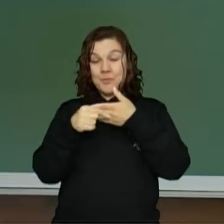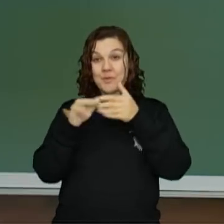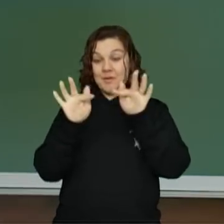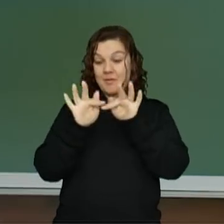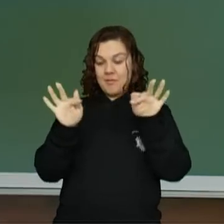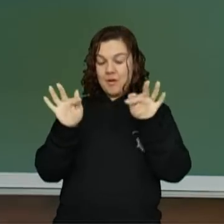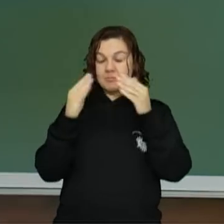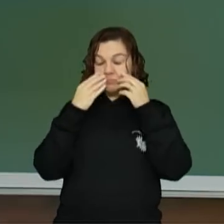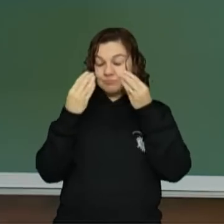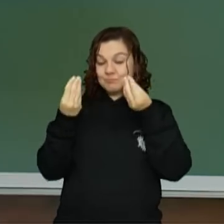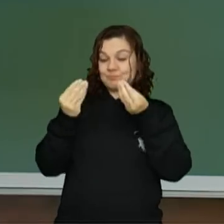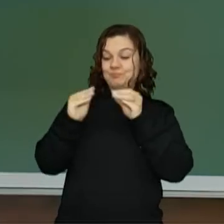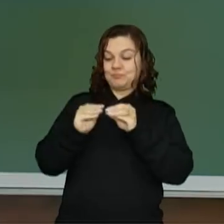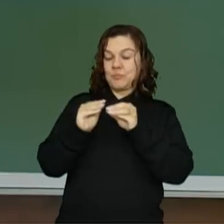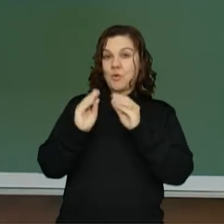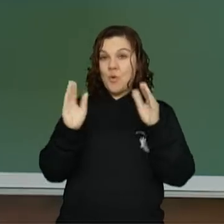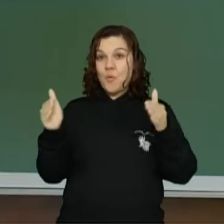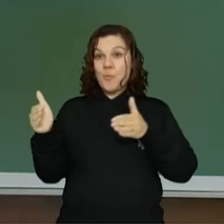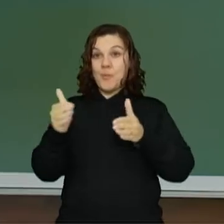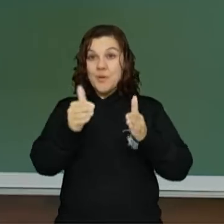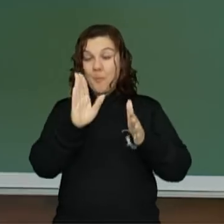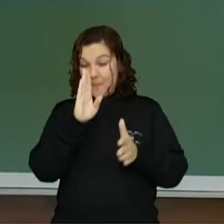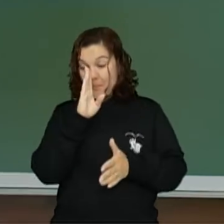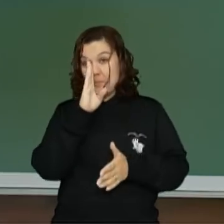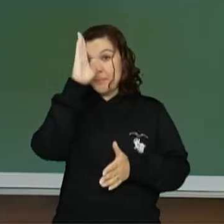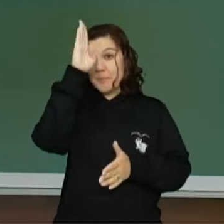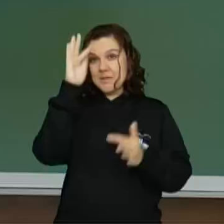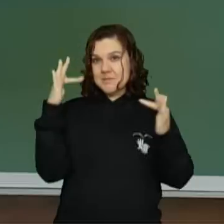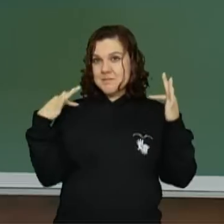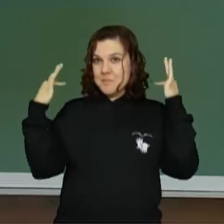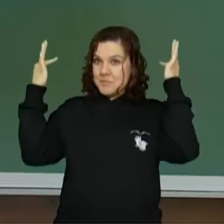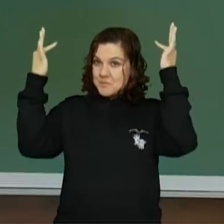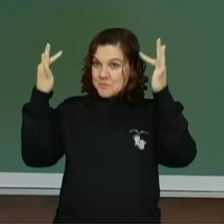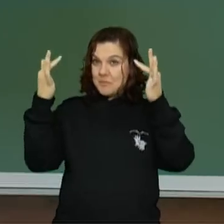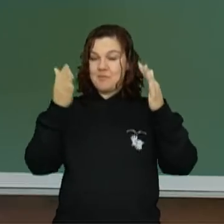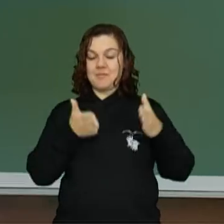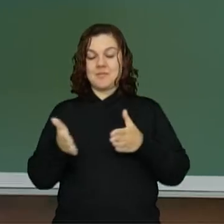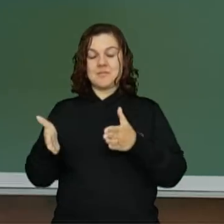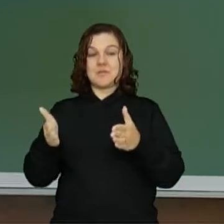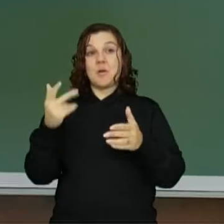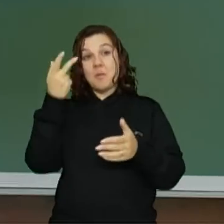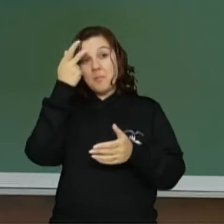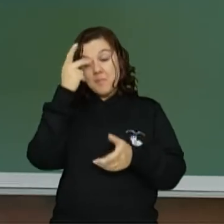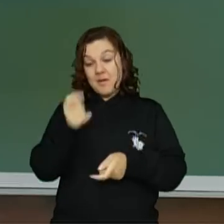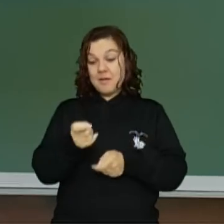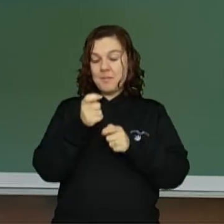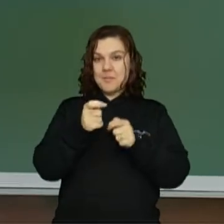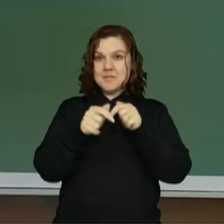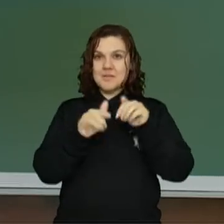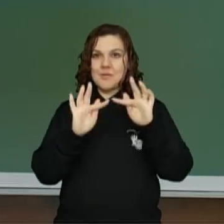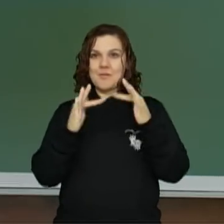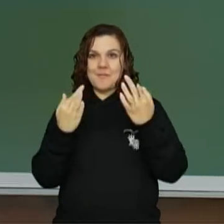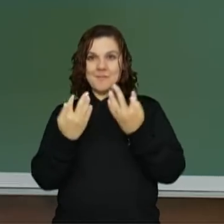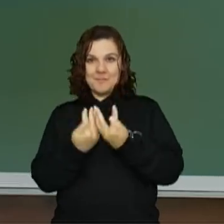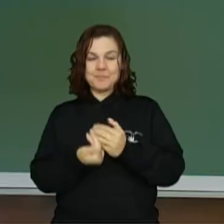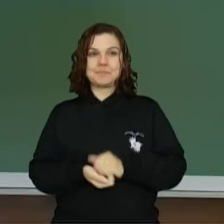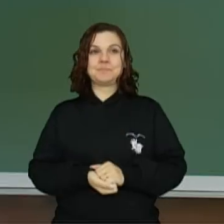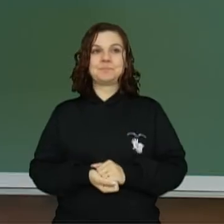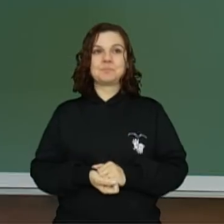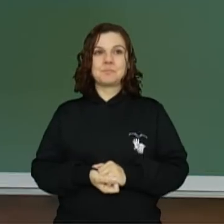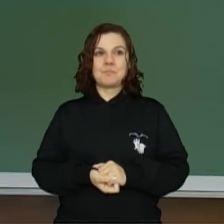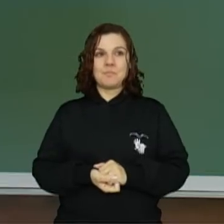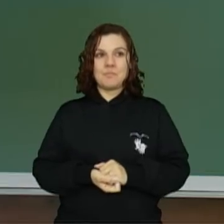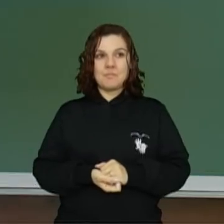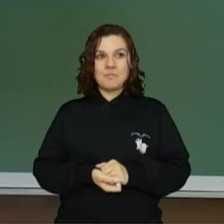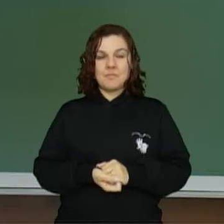quis especificar que o Rio São Francisco é muito importante para os pescadores. Quando nós